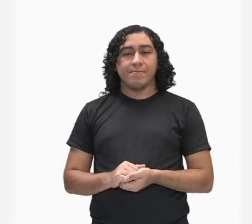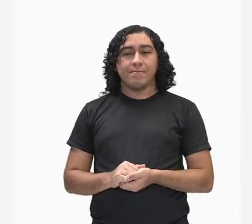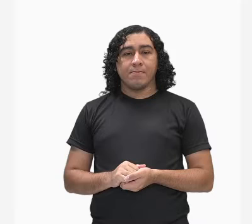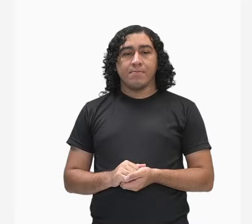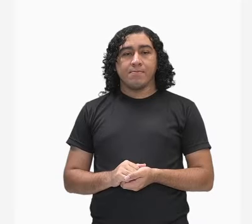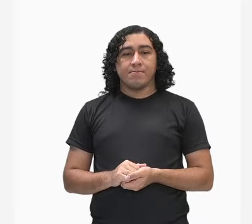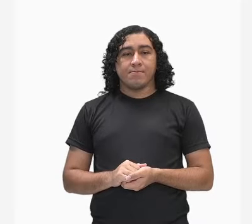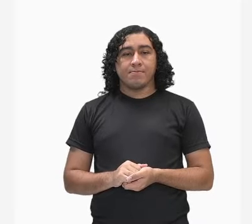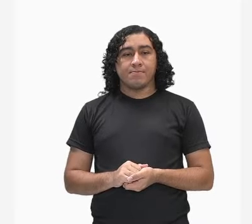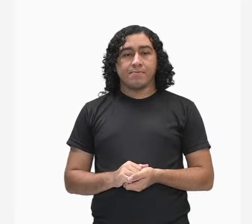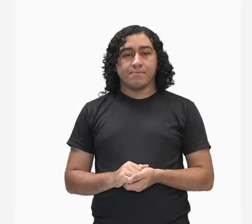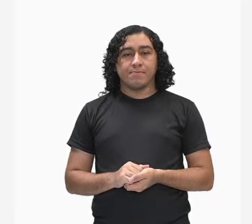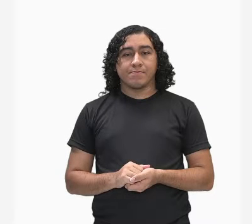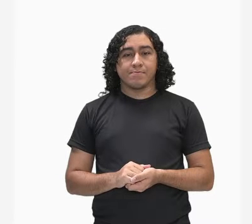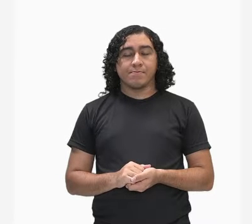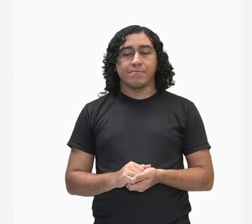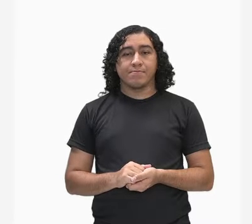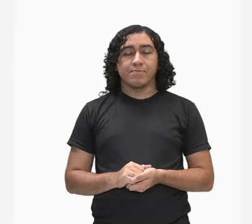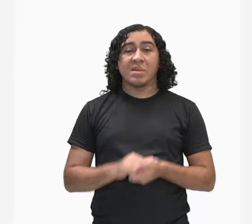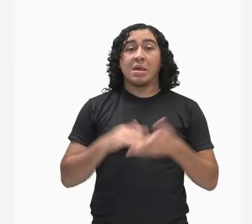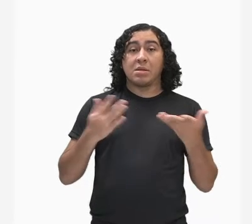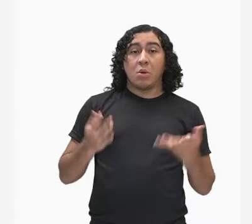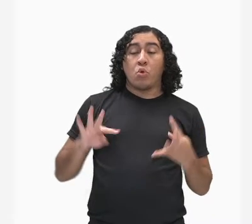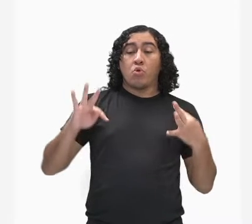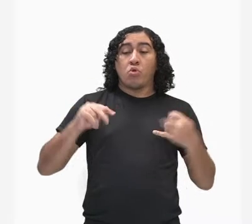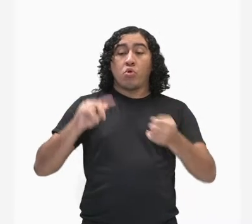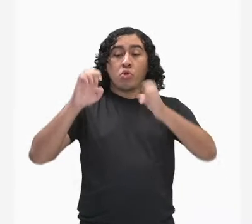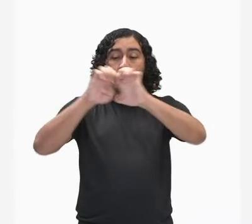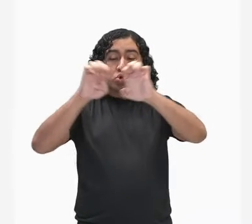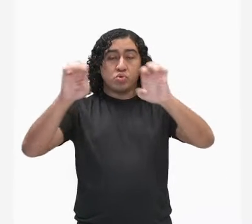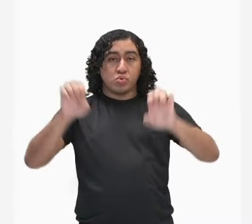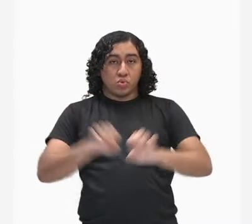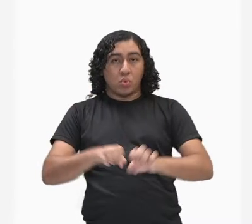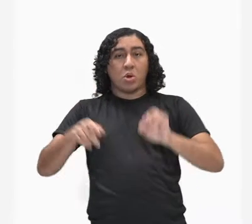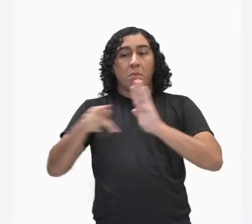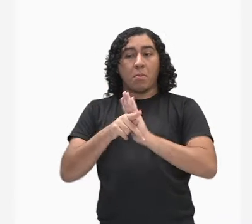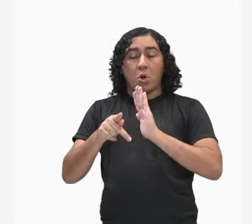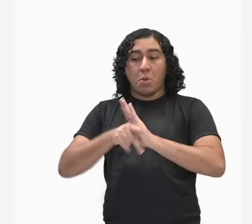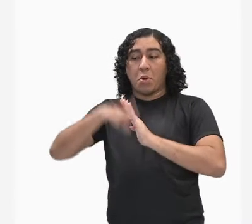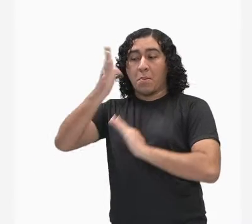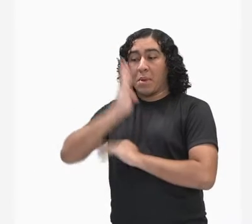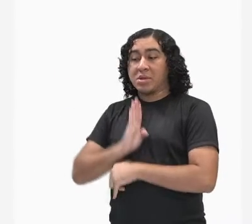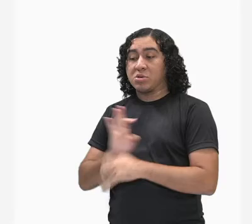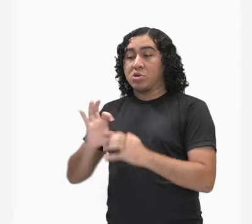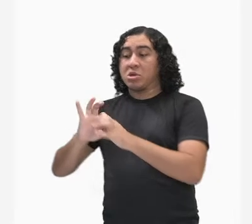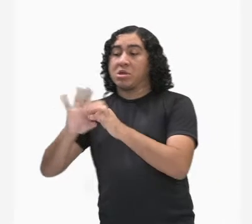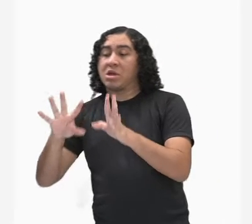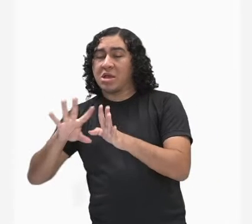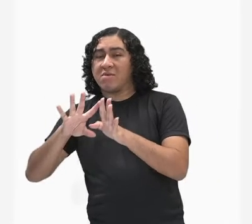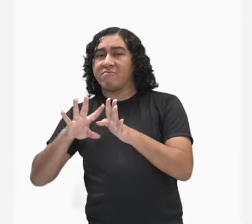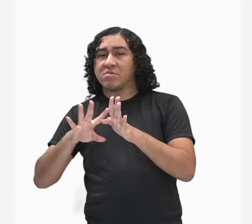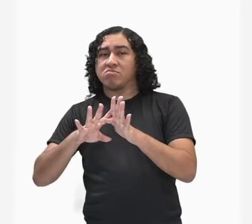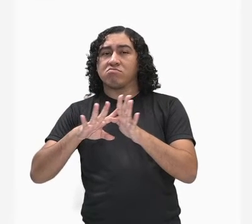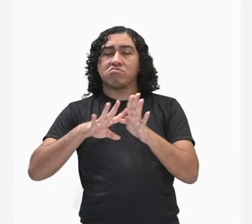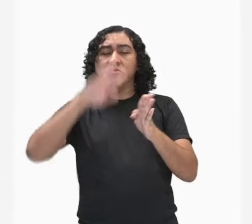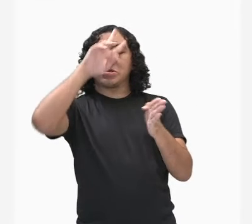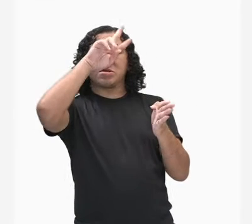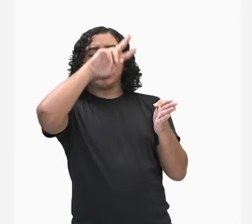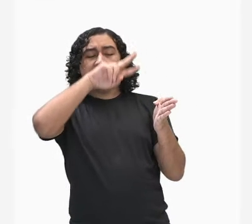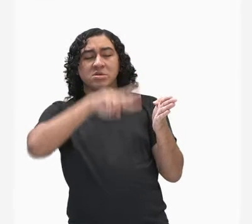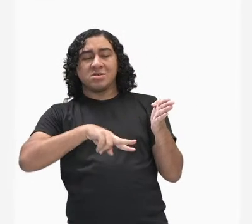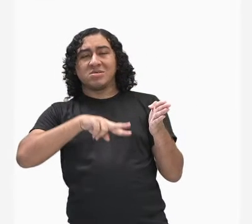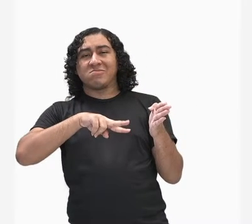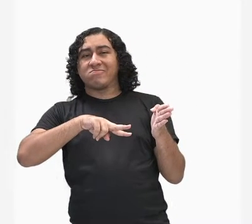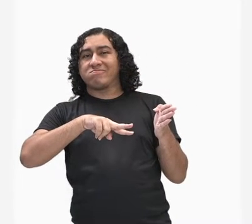A aristocracia que articulou a independência não permitia a participação de